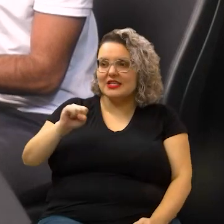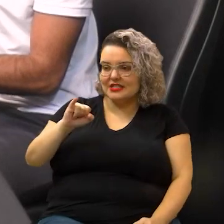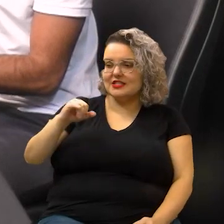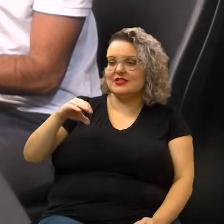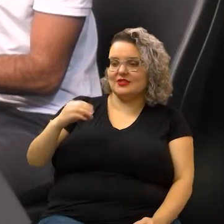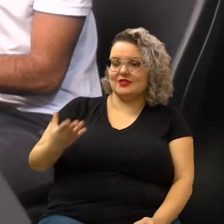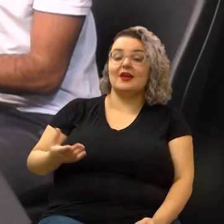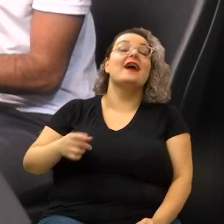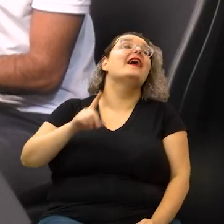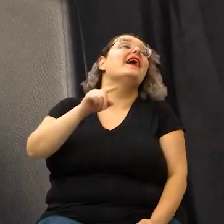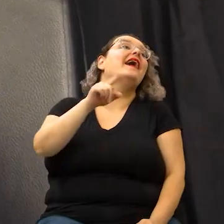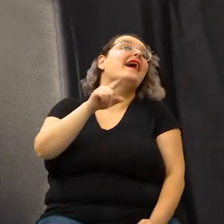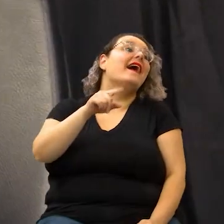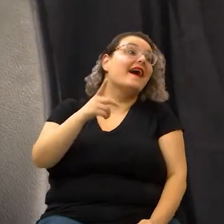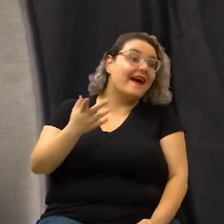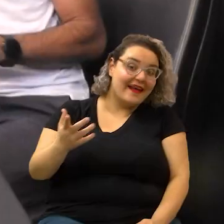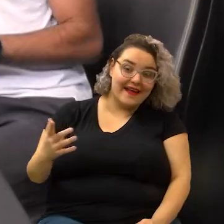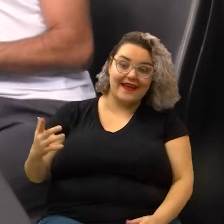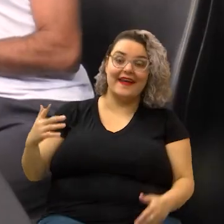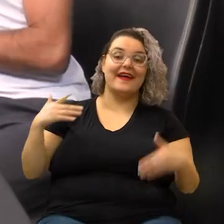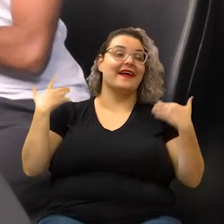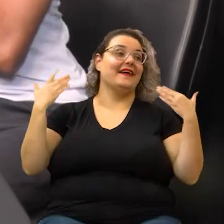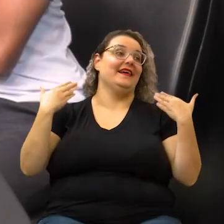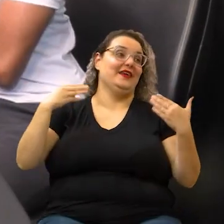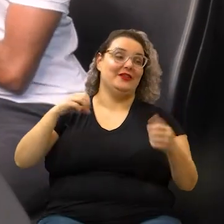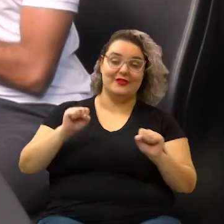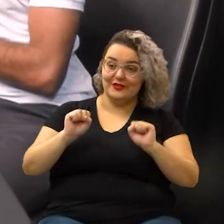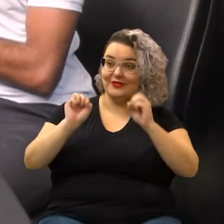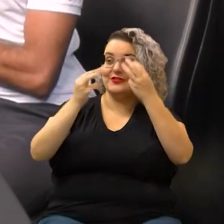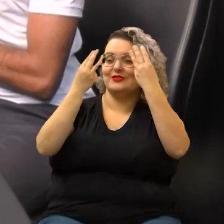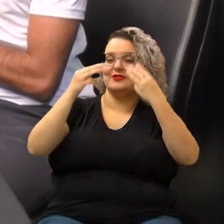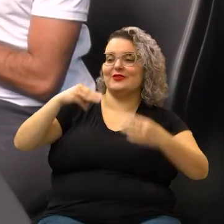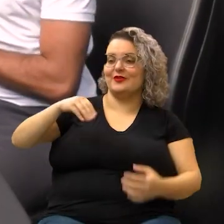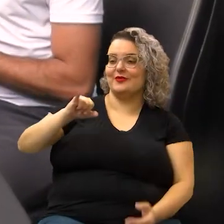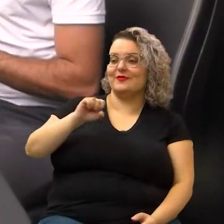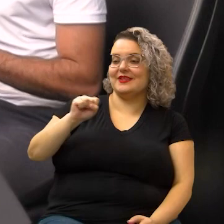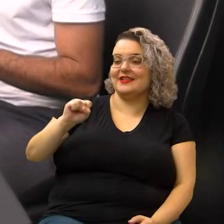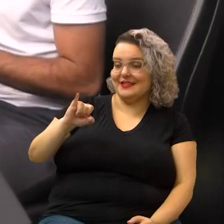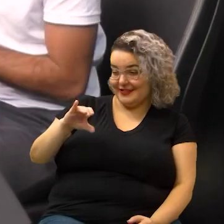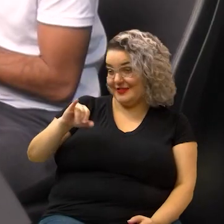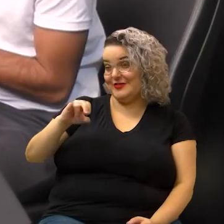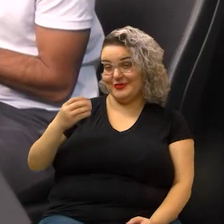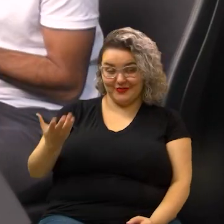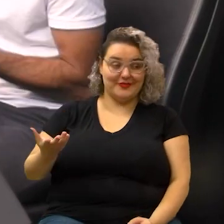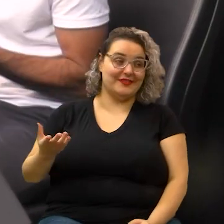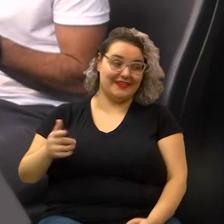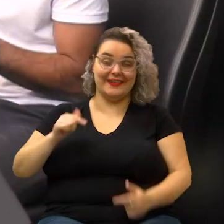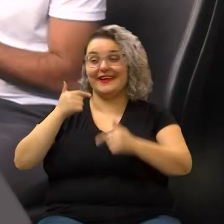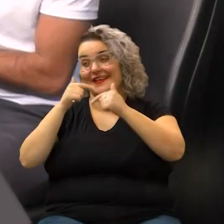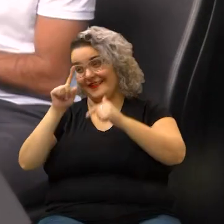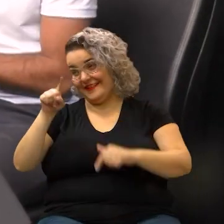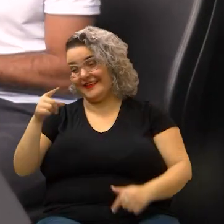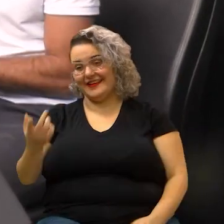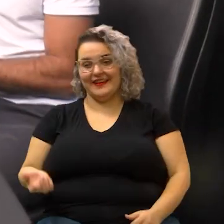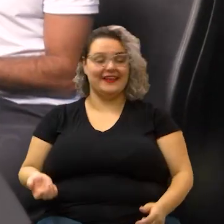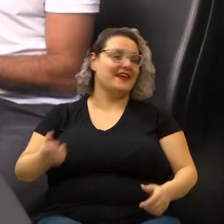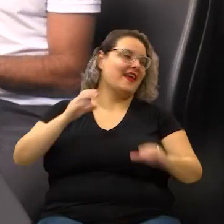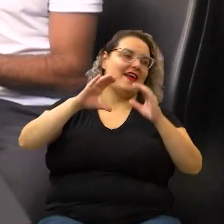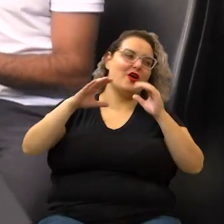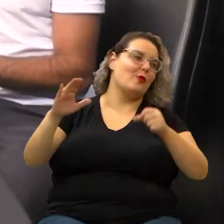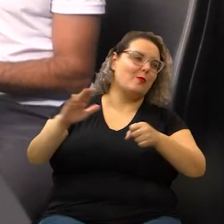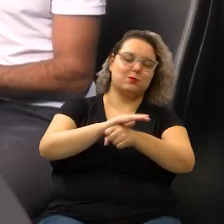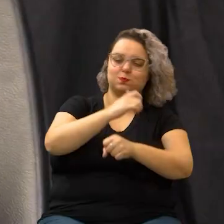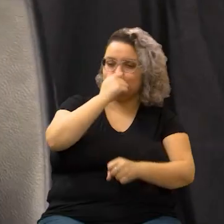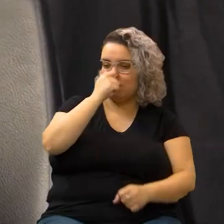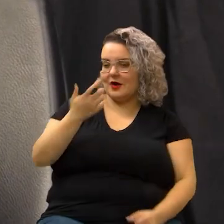que tinha também, né? Nossa alegria. Verdade. A alegria era ir no showmício. Do pobre, né? Era o showmício. Era o showmício. Né? Grandes